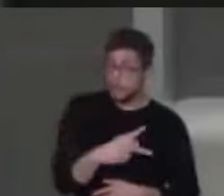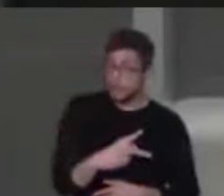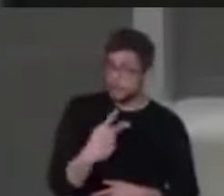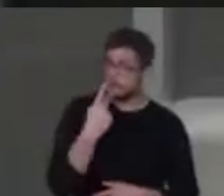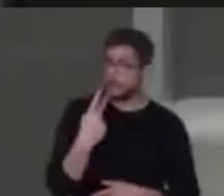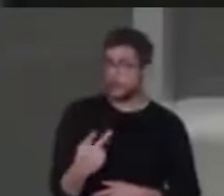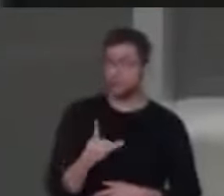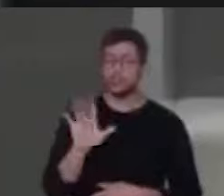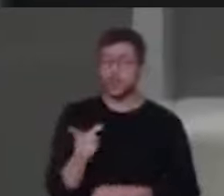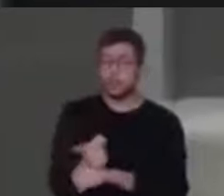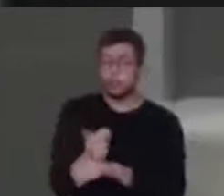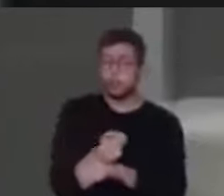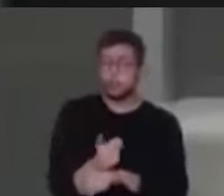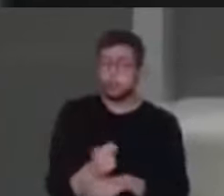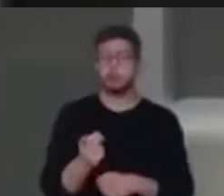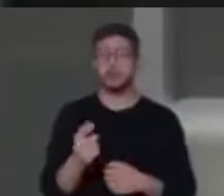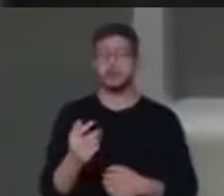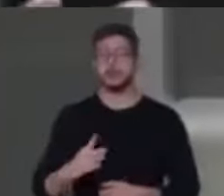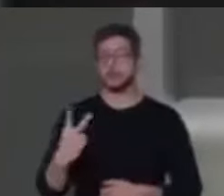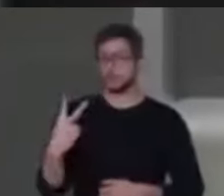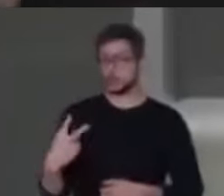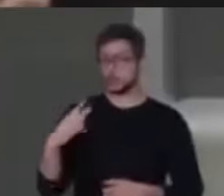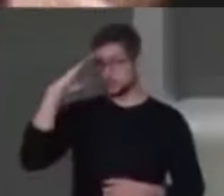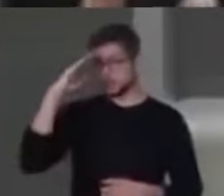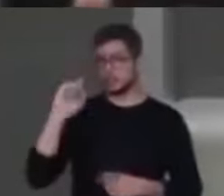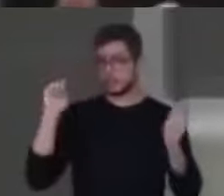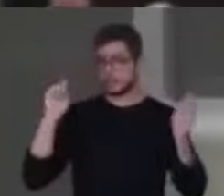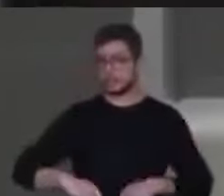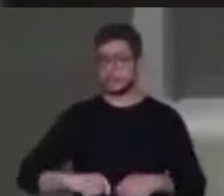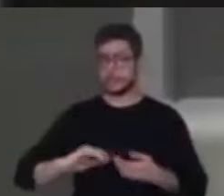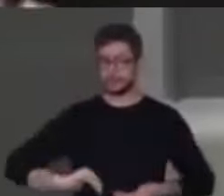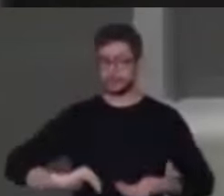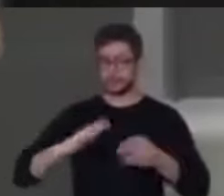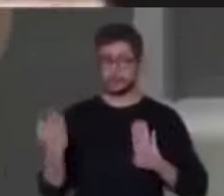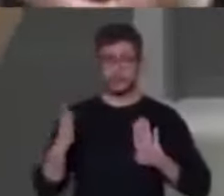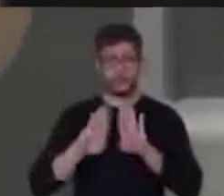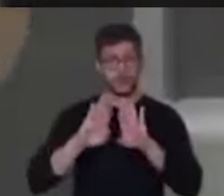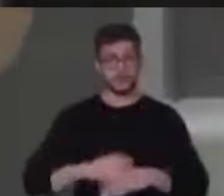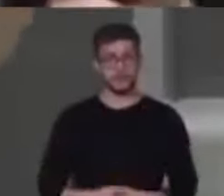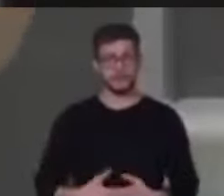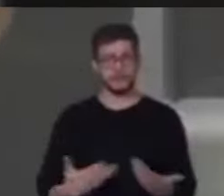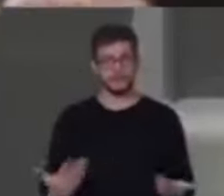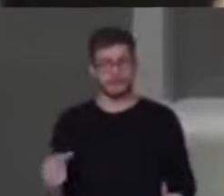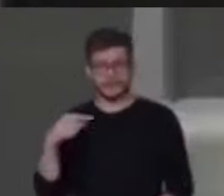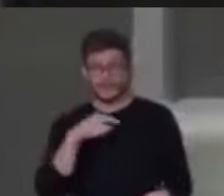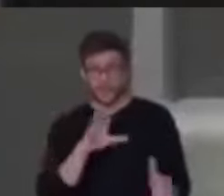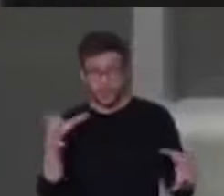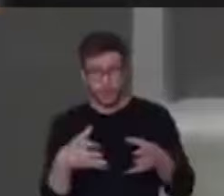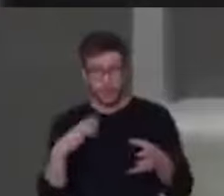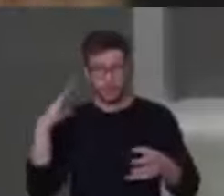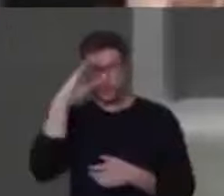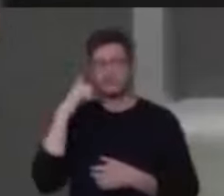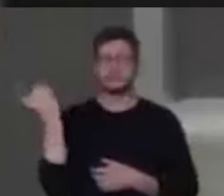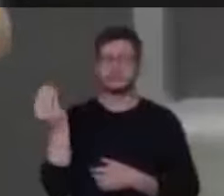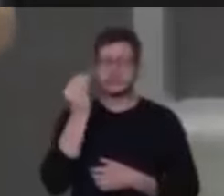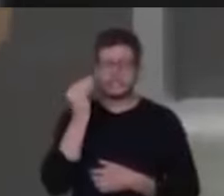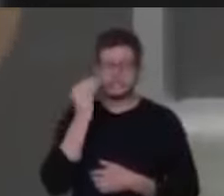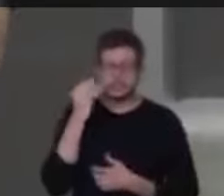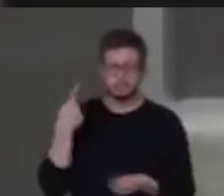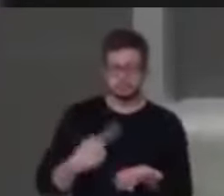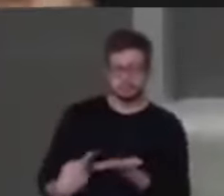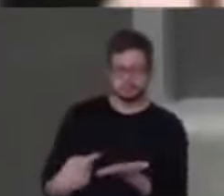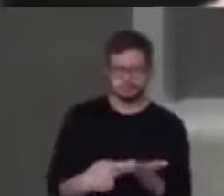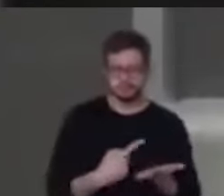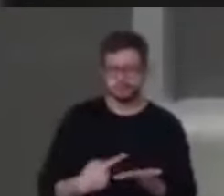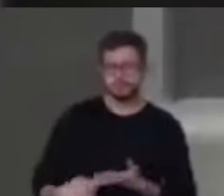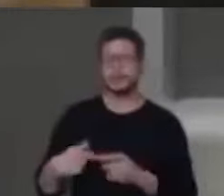fechar o Supremo Tribunal Federal. Eles tentaram organizar esse ato e passaram meses organizando este ato. Passaram meses, fizeram vídeos